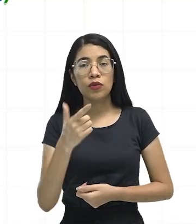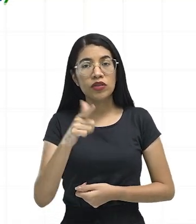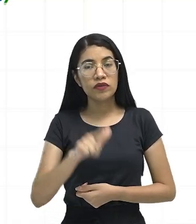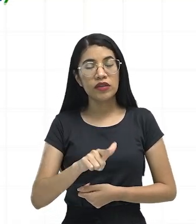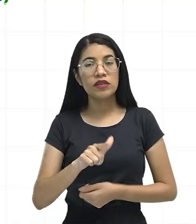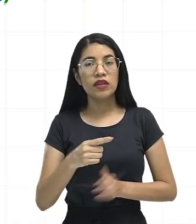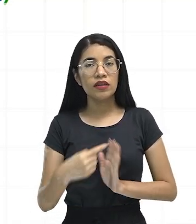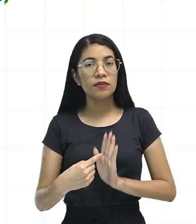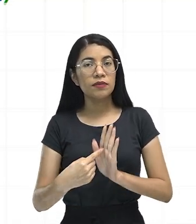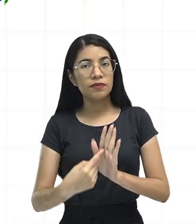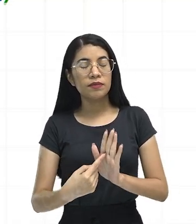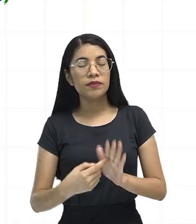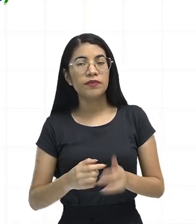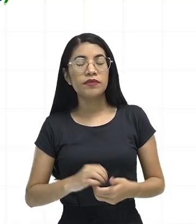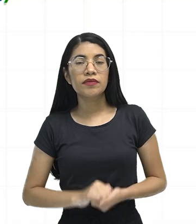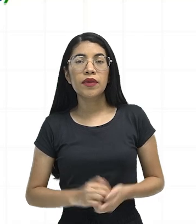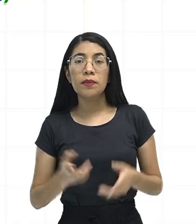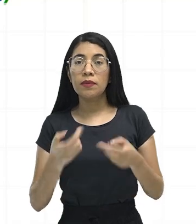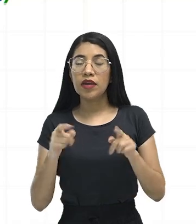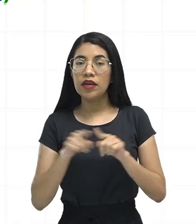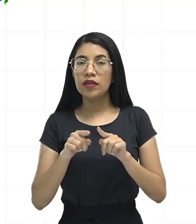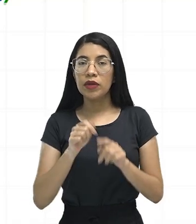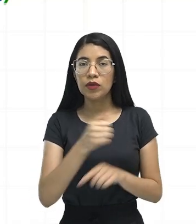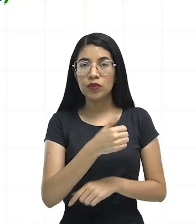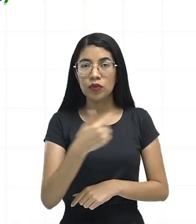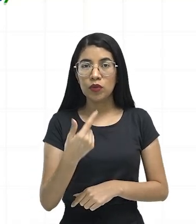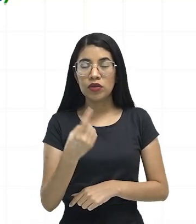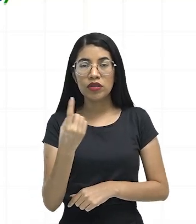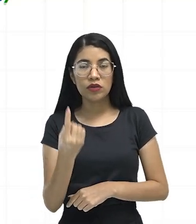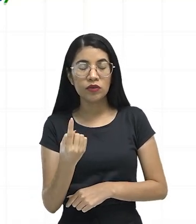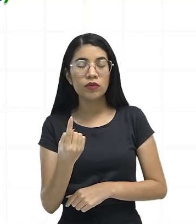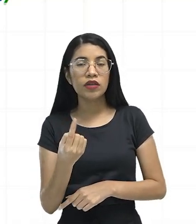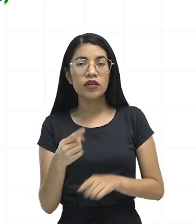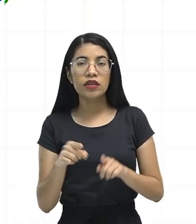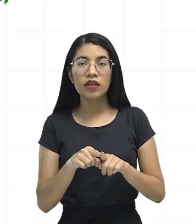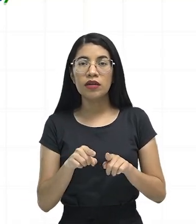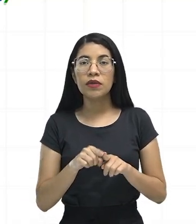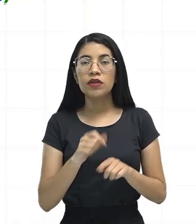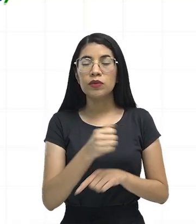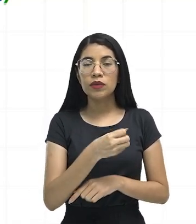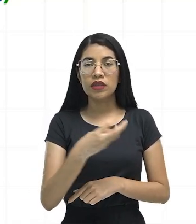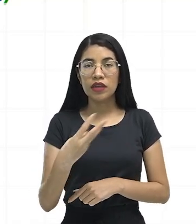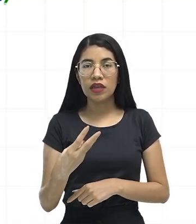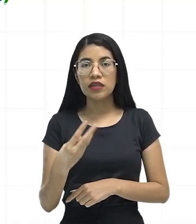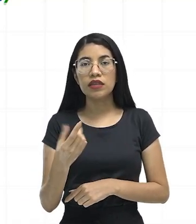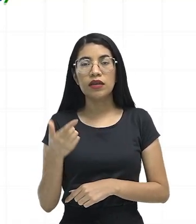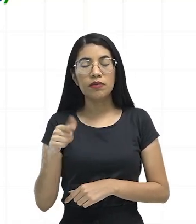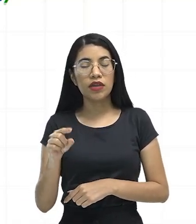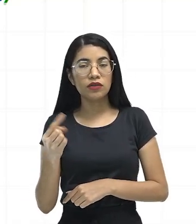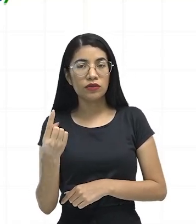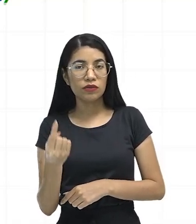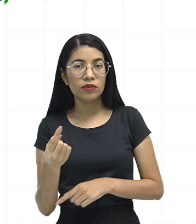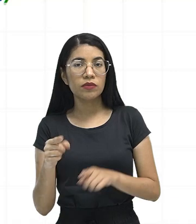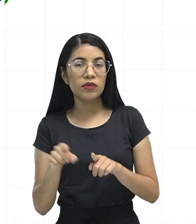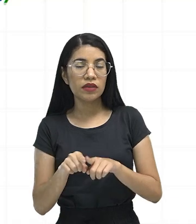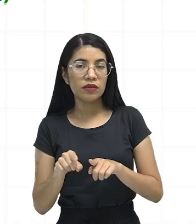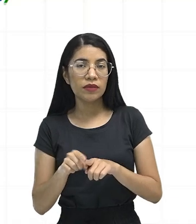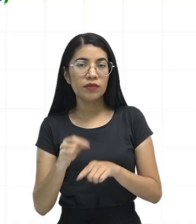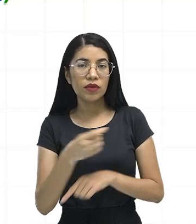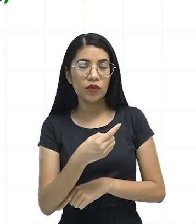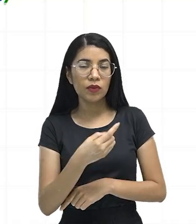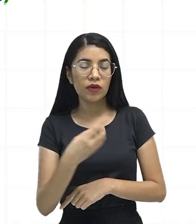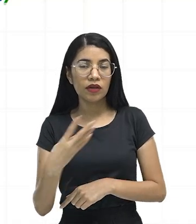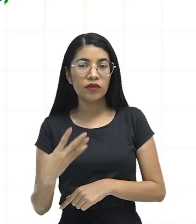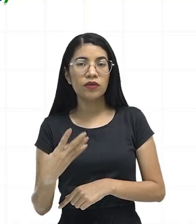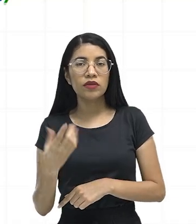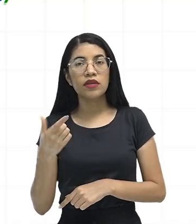vezes. Veja que o 12 apareceu só uma, o 13 apareceu só uma e o 14 também apareceu só uma única vez.